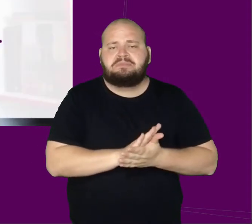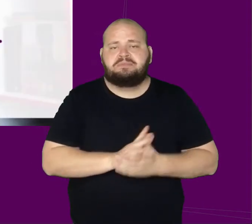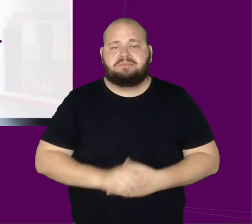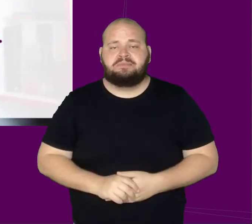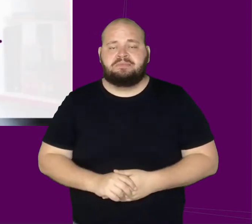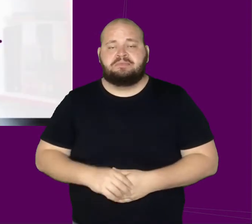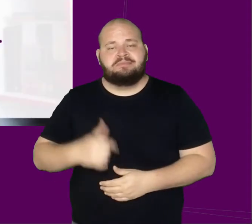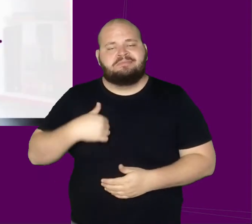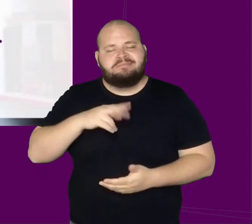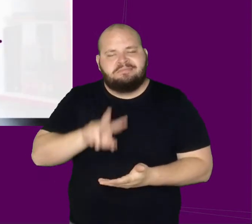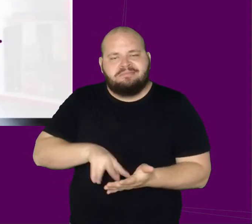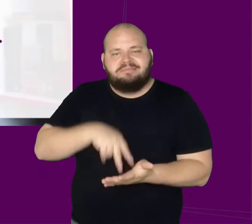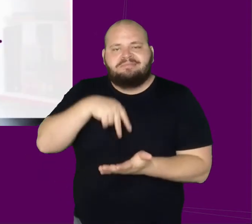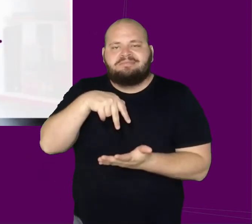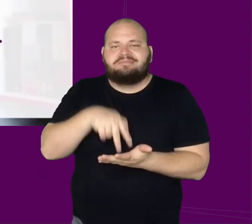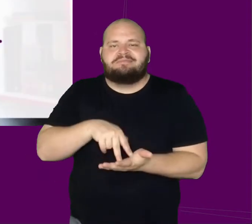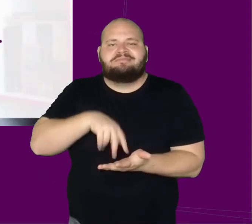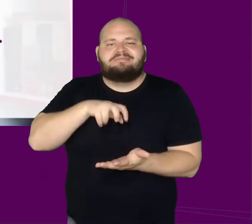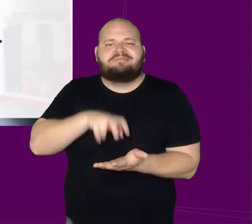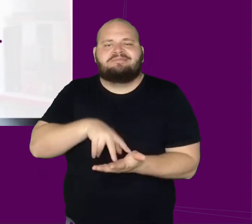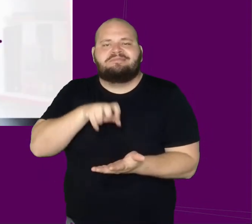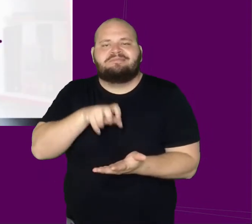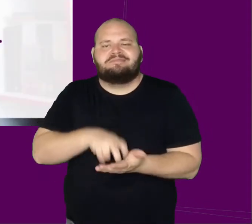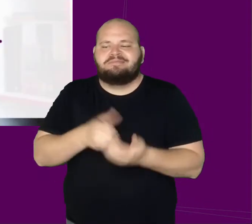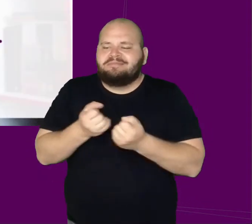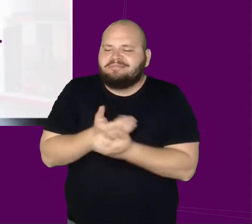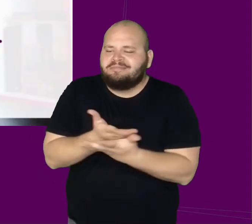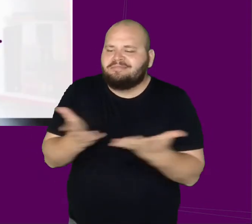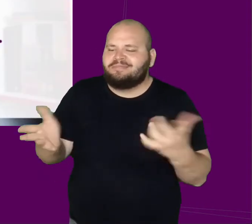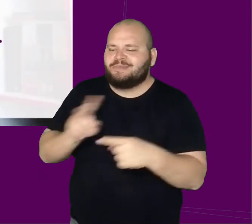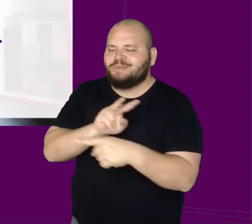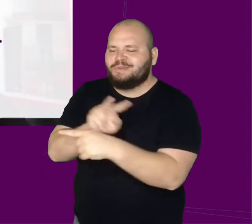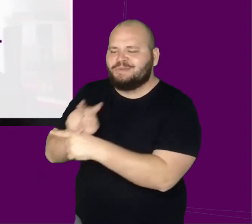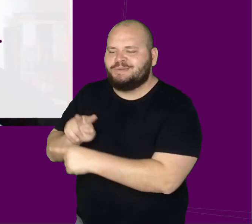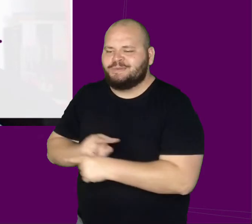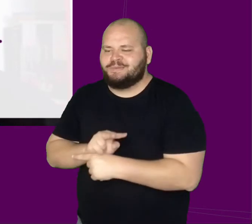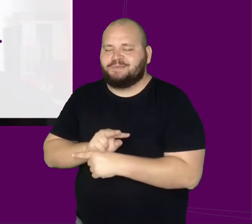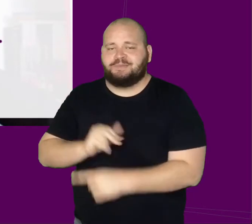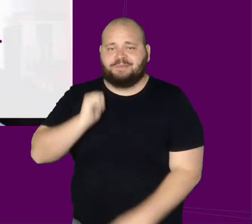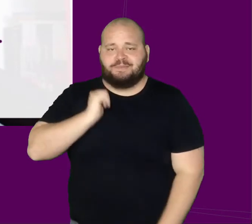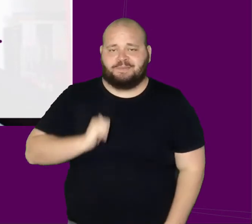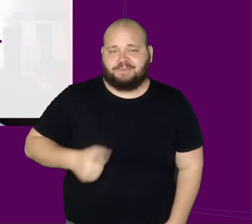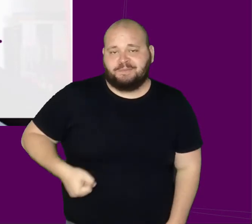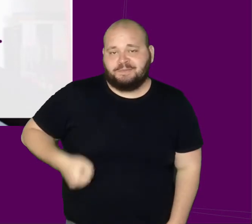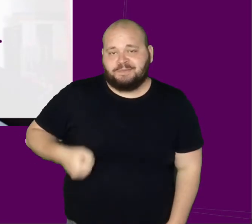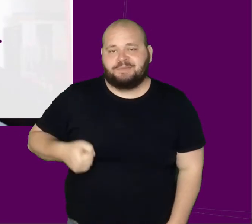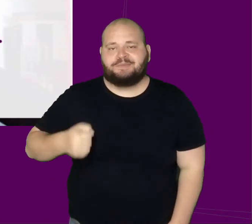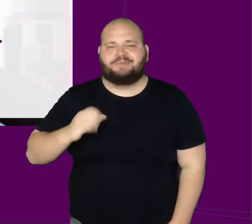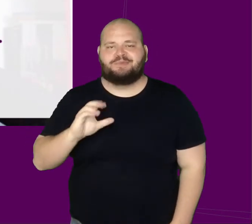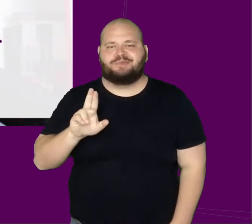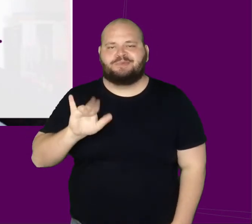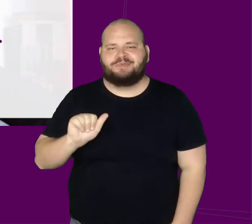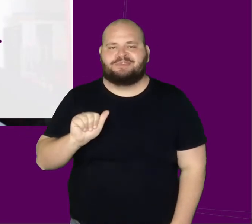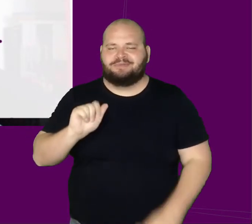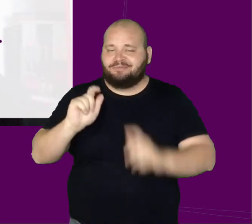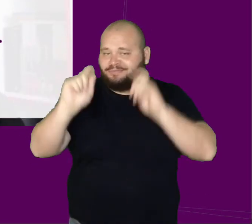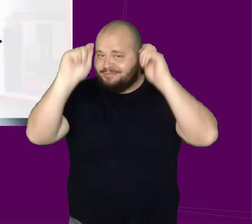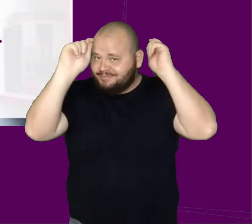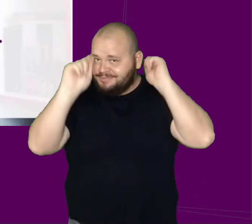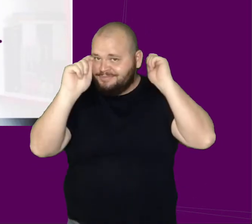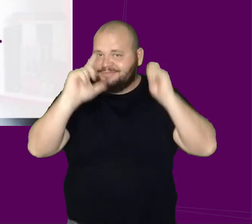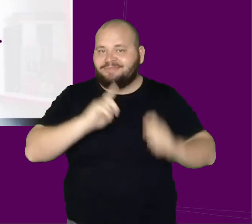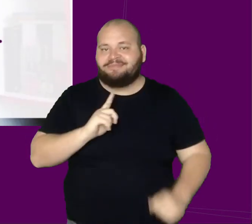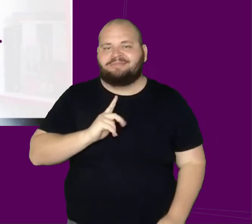se recompõe, é saltitantes que vamos cuidar da horta e gaiola. A mala, a cuia e o chapéu enchem o nosso